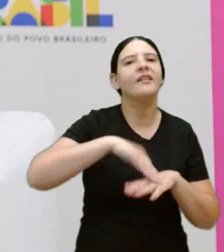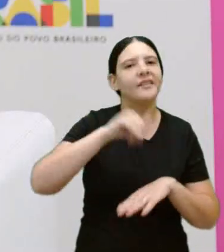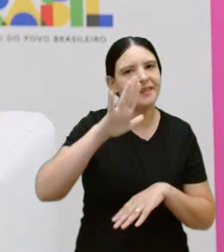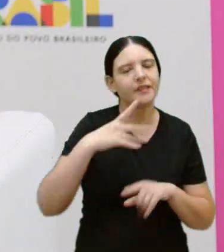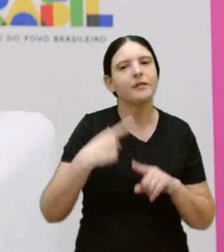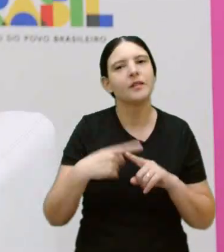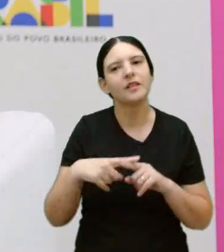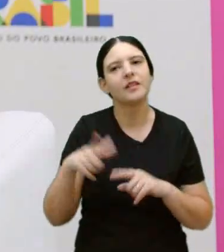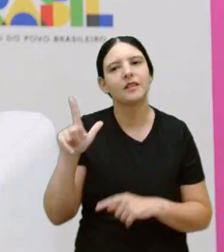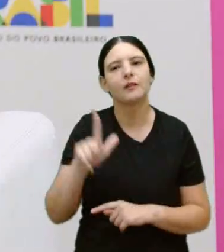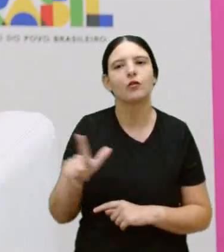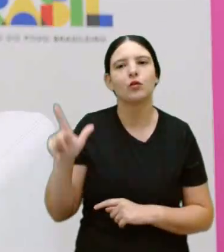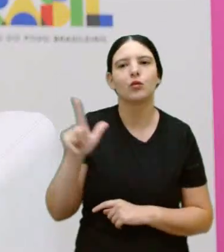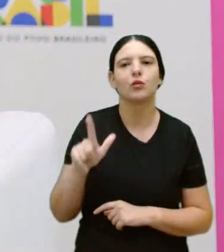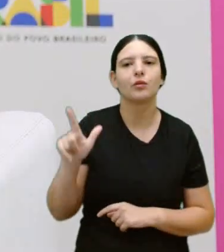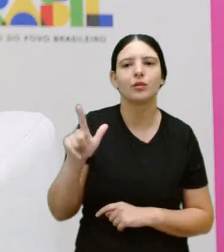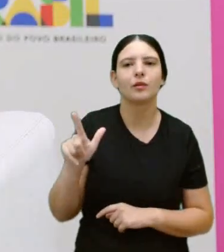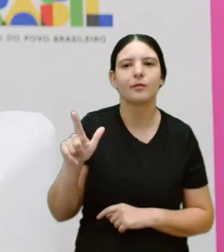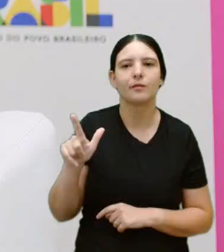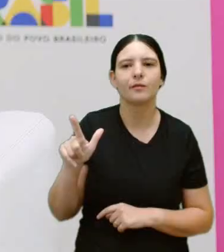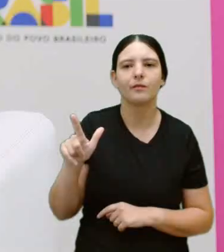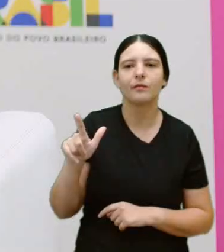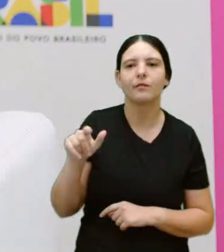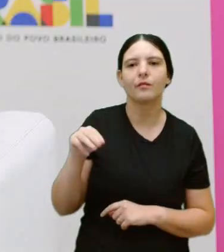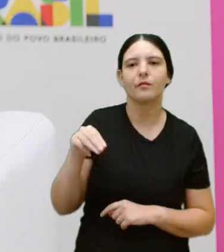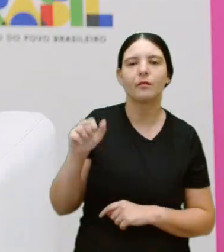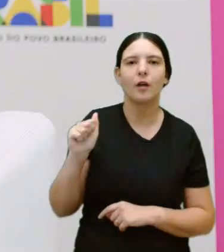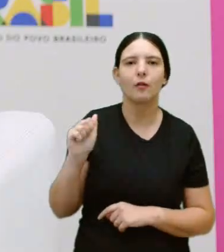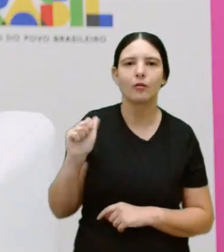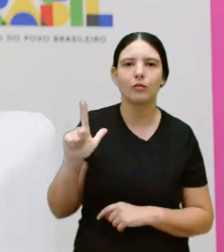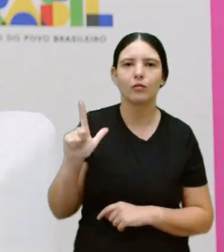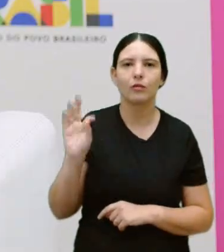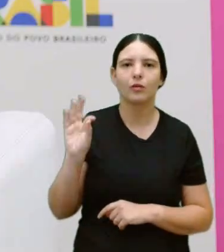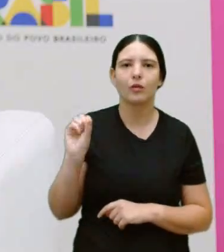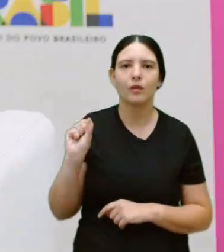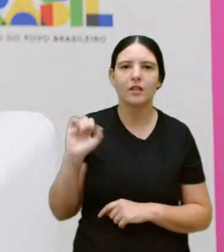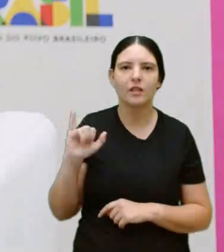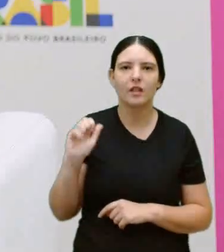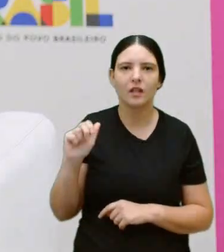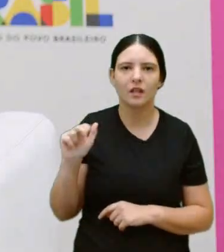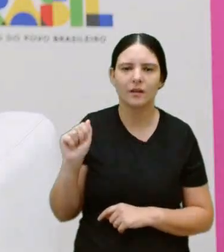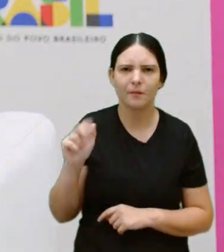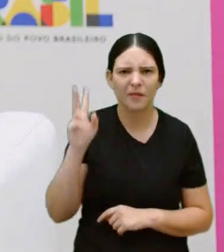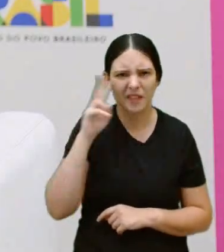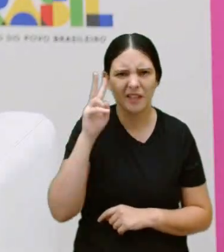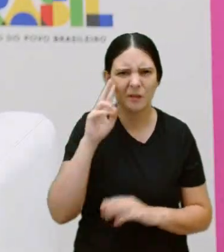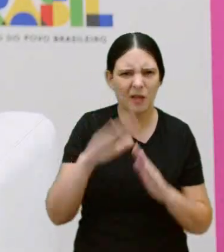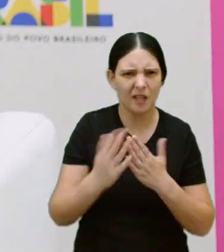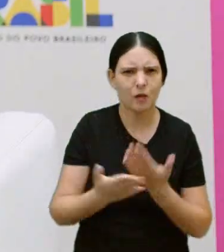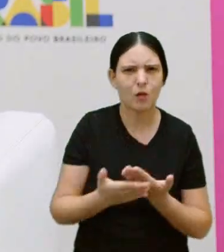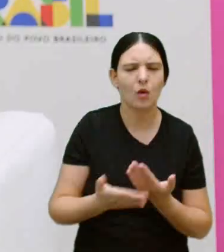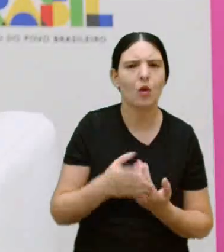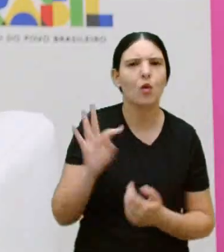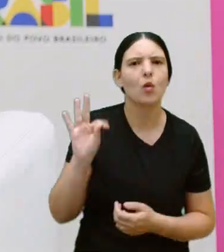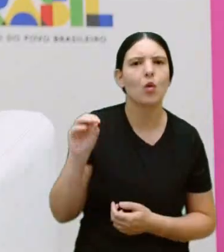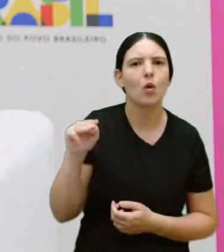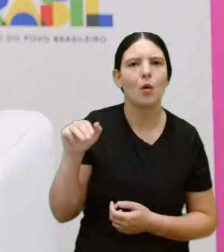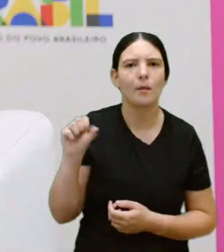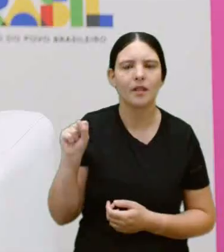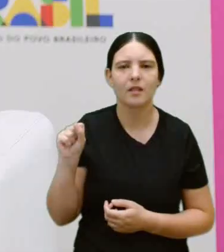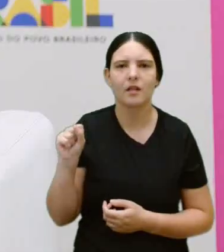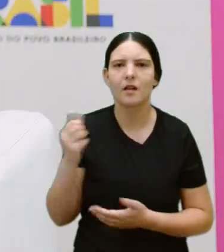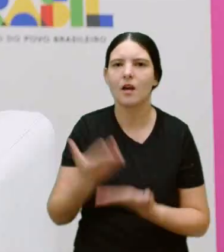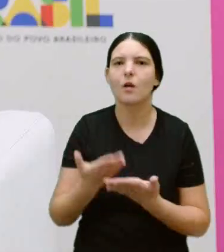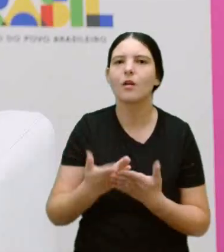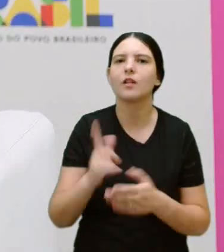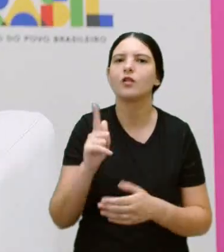lógica malthusiana. Lembra da escola Thomas Malthus? Quem lembra da escola Thomas Malthus? Aula de geografia. Quem lembra? Ninguém lembra